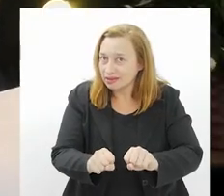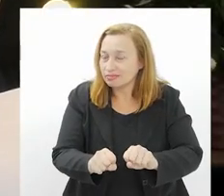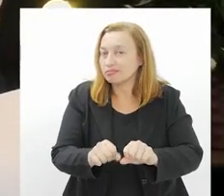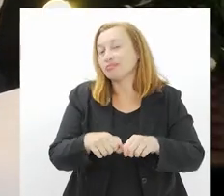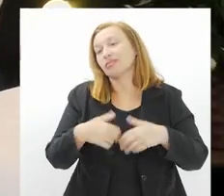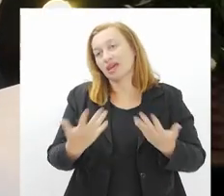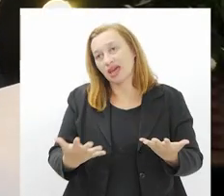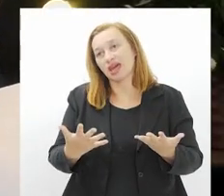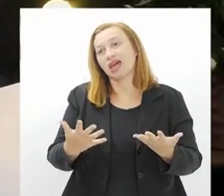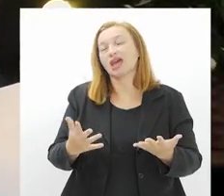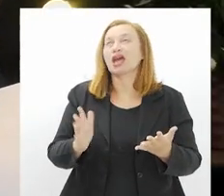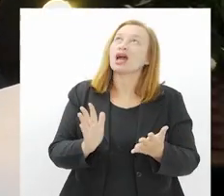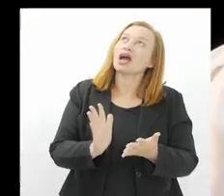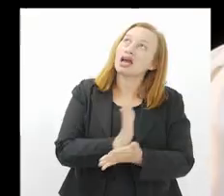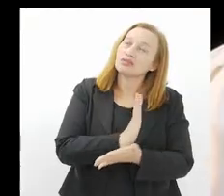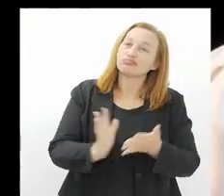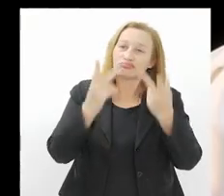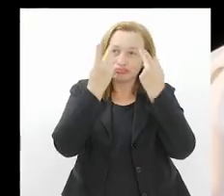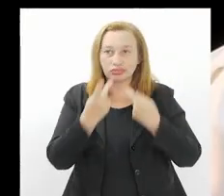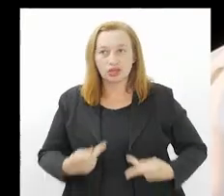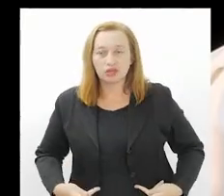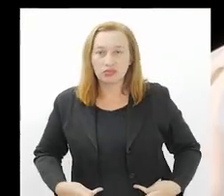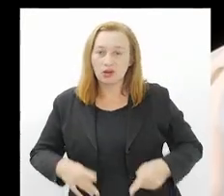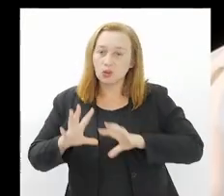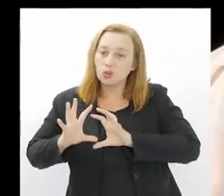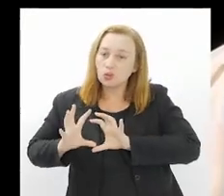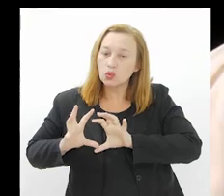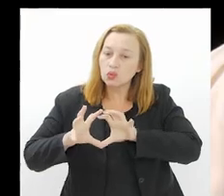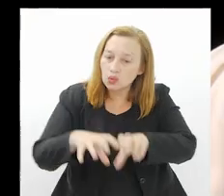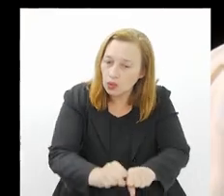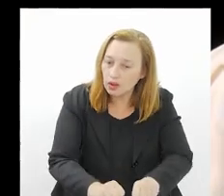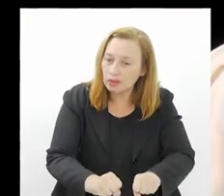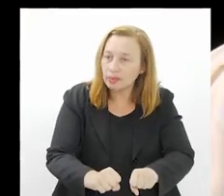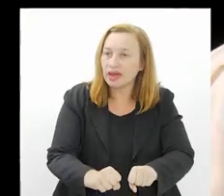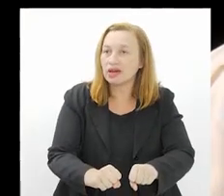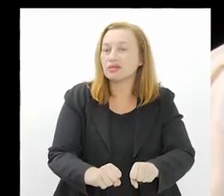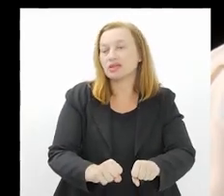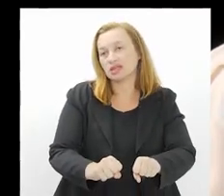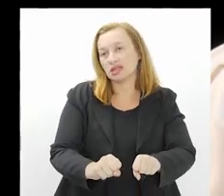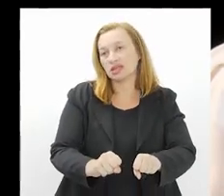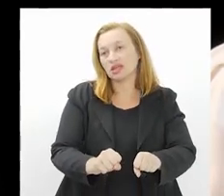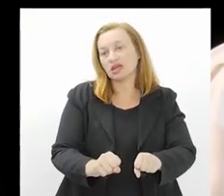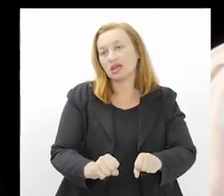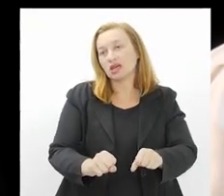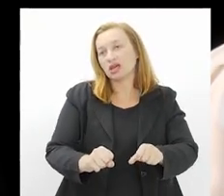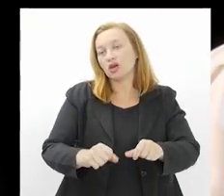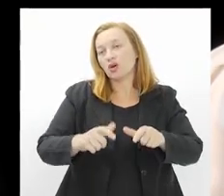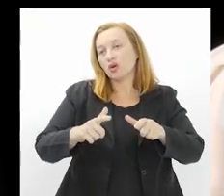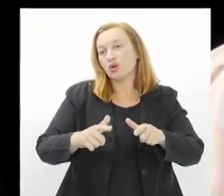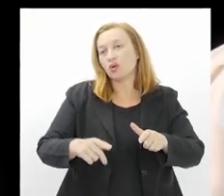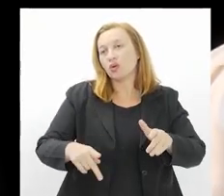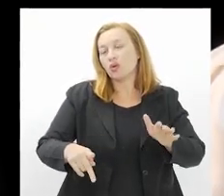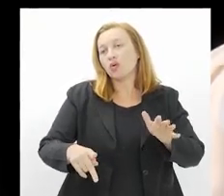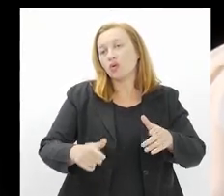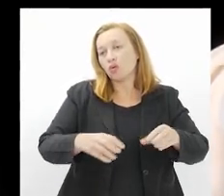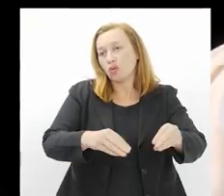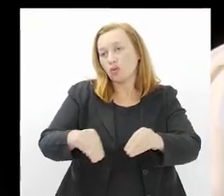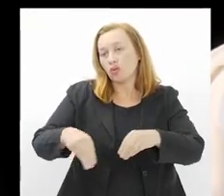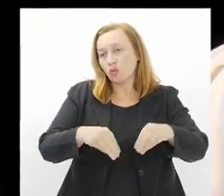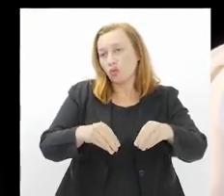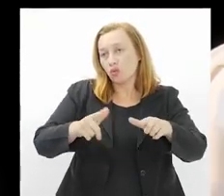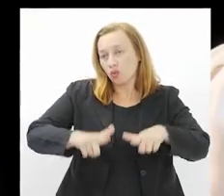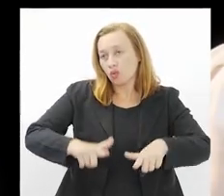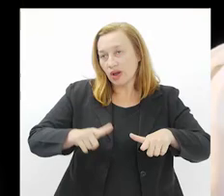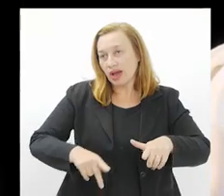o ser humano muitas vezes faz aterramentos e tudo e acaba invadindo, sim, o espaço do, né, do mar. Mas nessa situação que